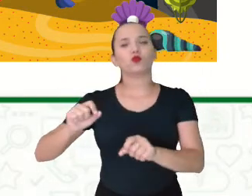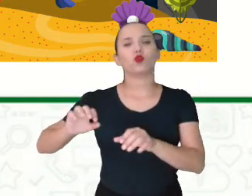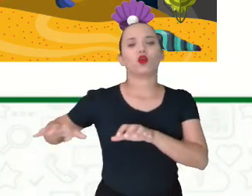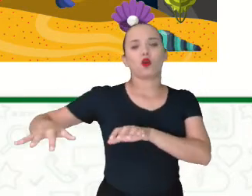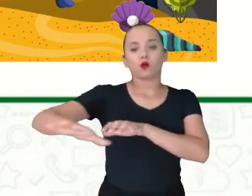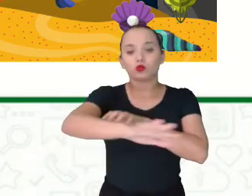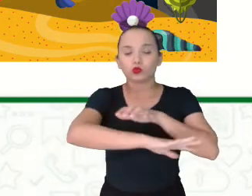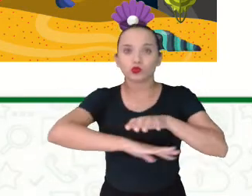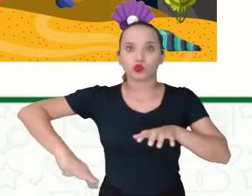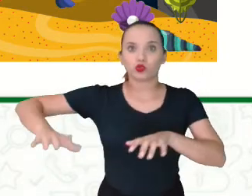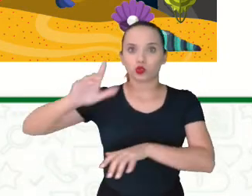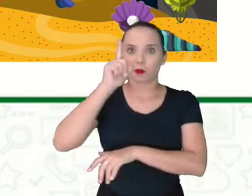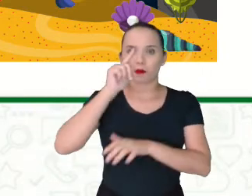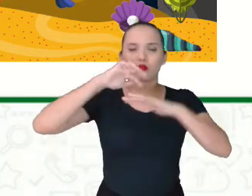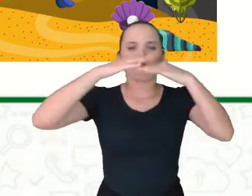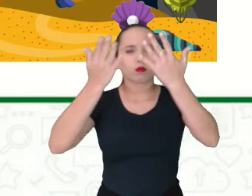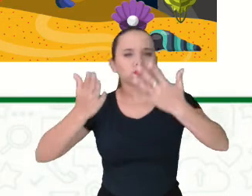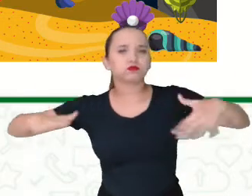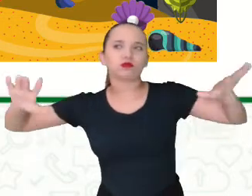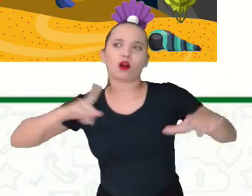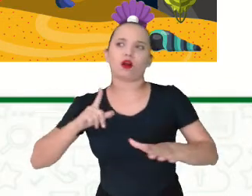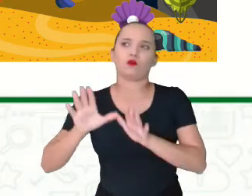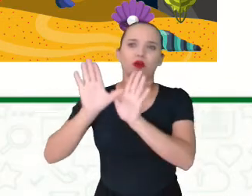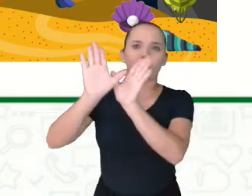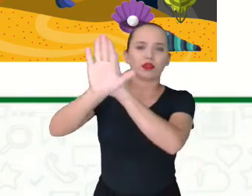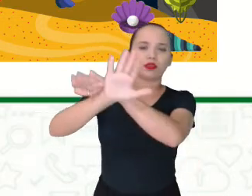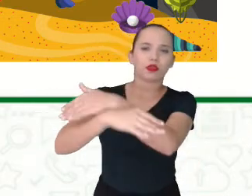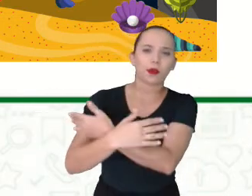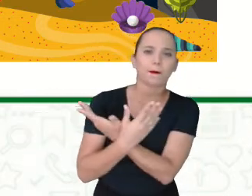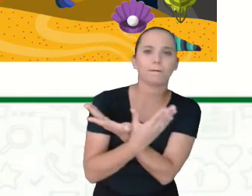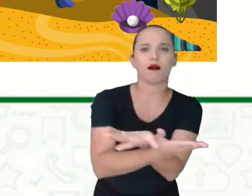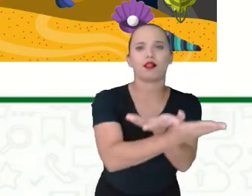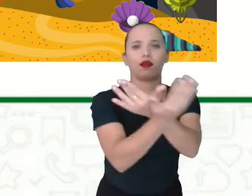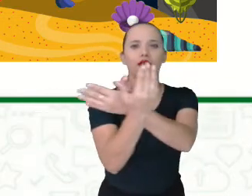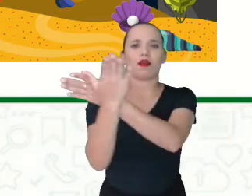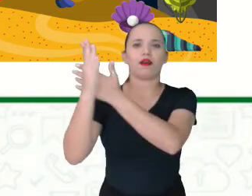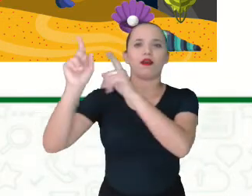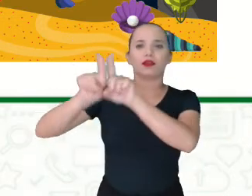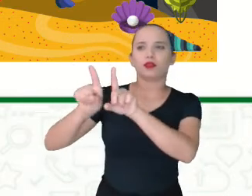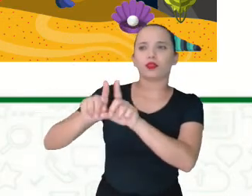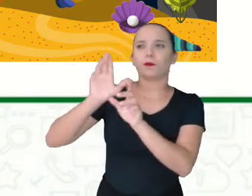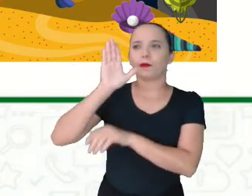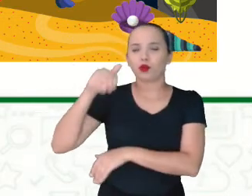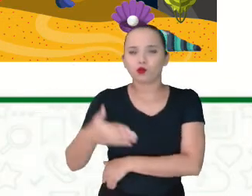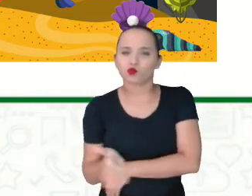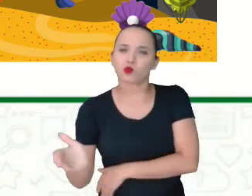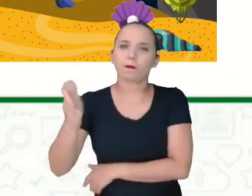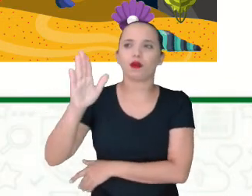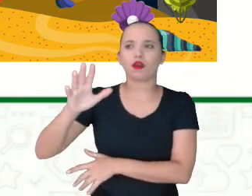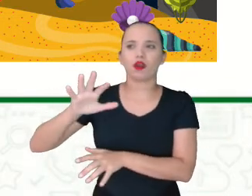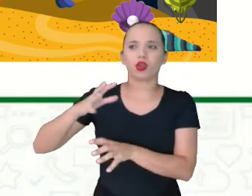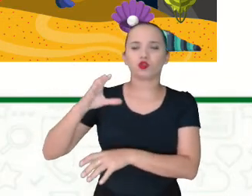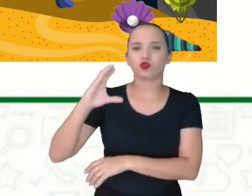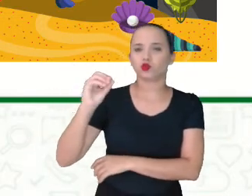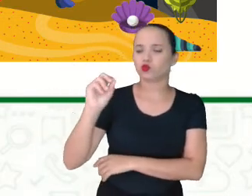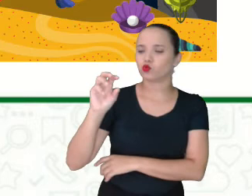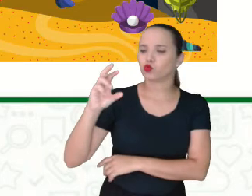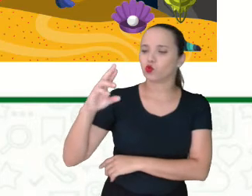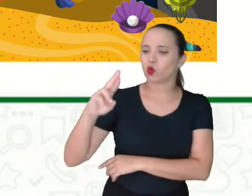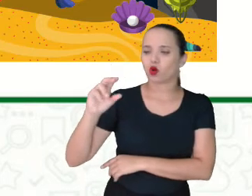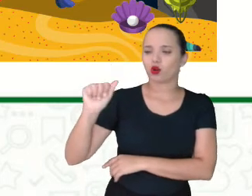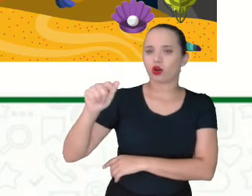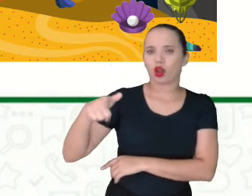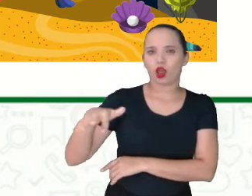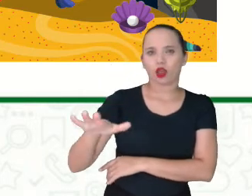E aí, a gente vê baleia, a gente está vendo peixinhos, corais, né? Deixa eu ver mais aqui.